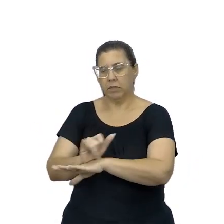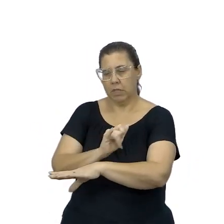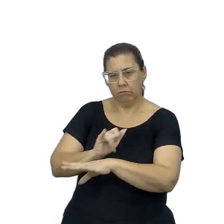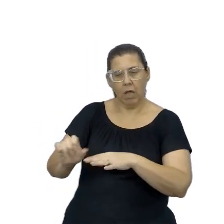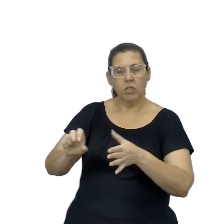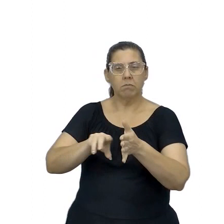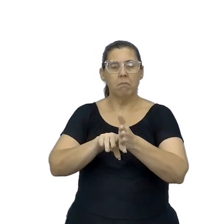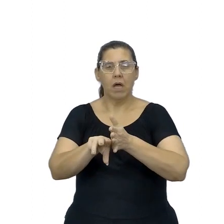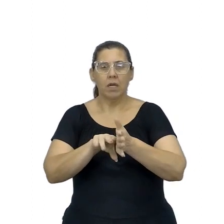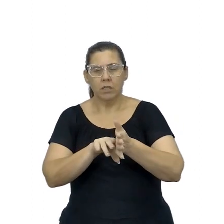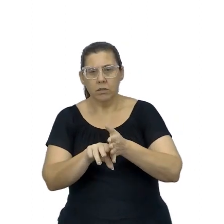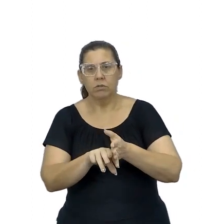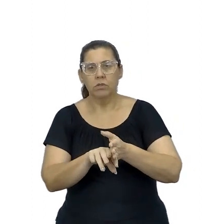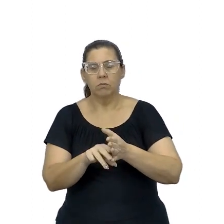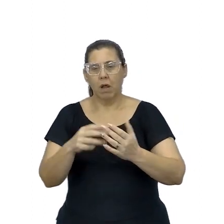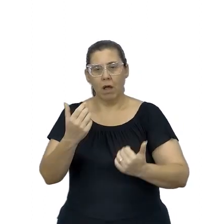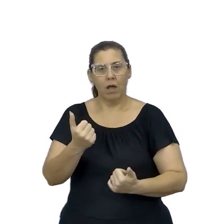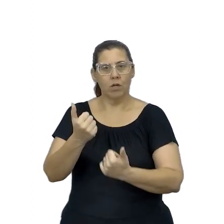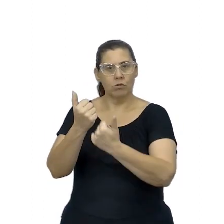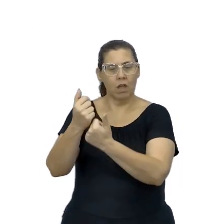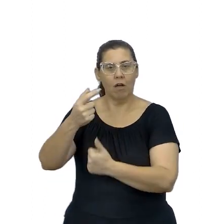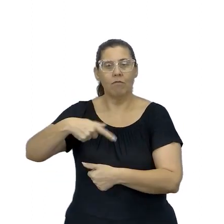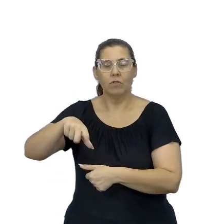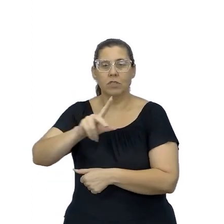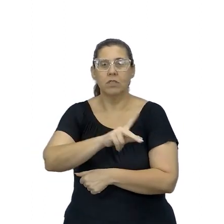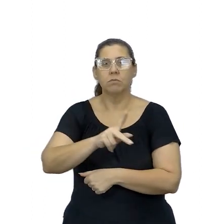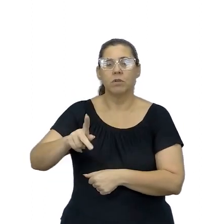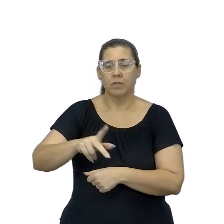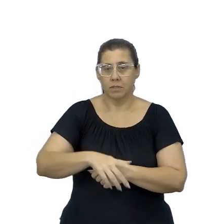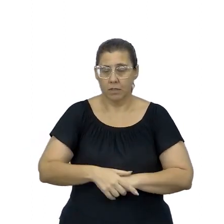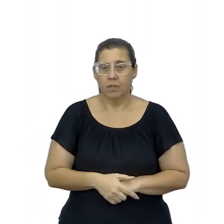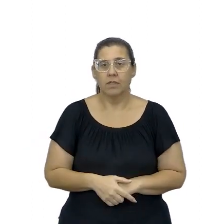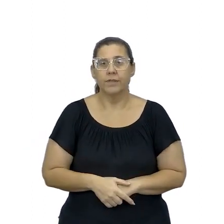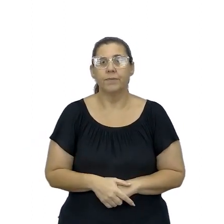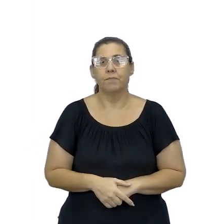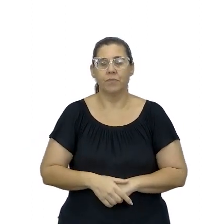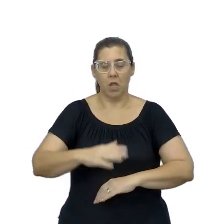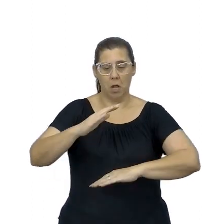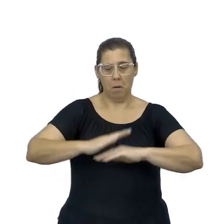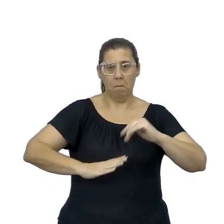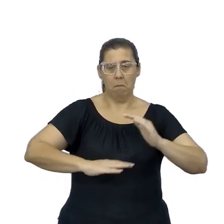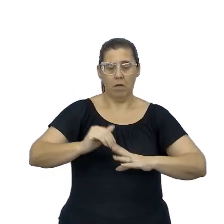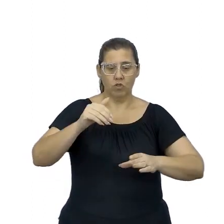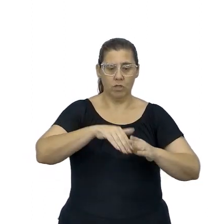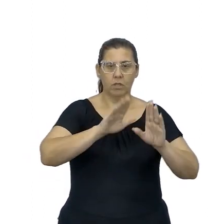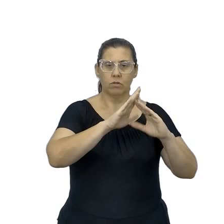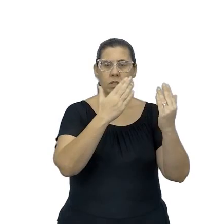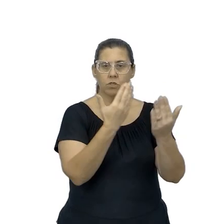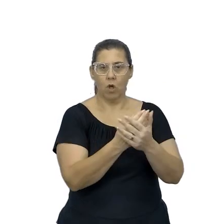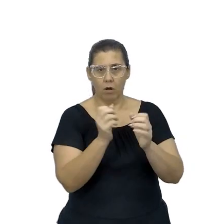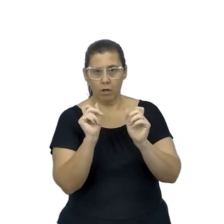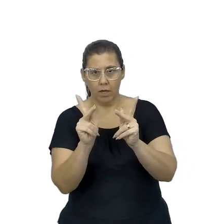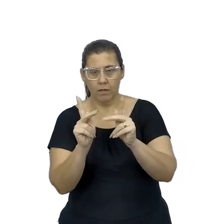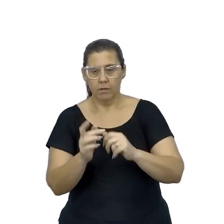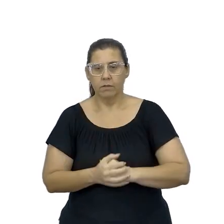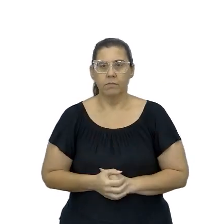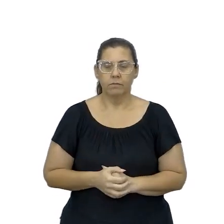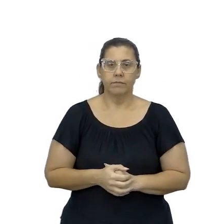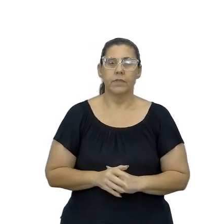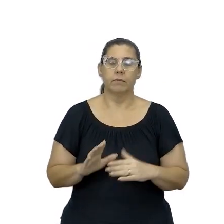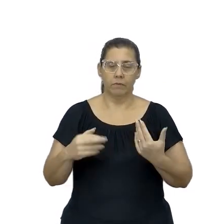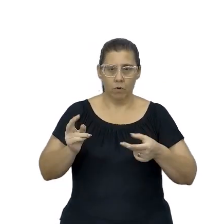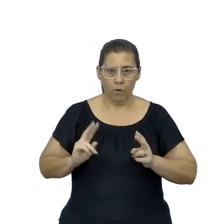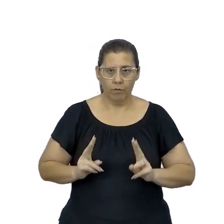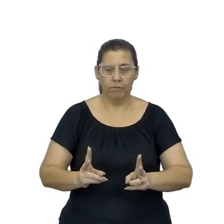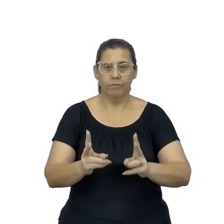metodologias, para aí auxiliarem vocês, professores e professoras, nas práticas nas suas escolas. Tudo bem? Vamos seguir